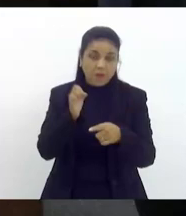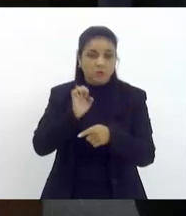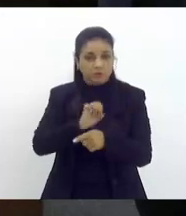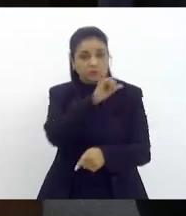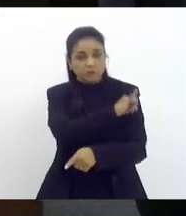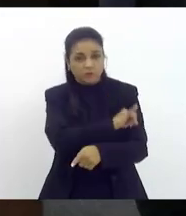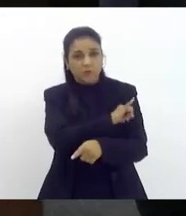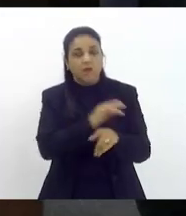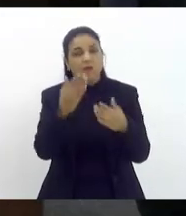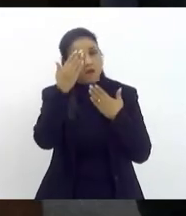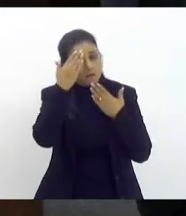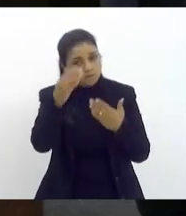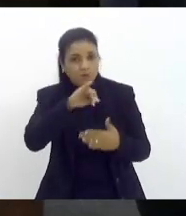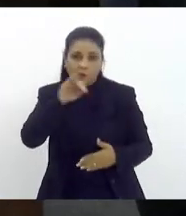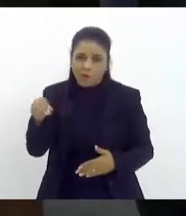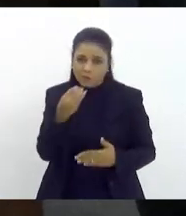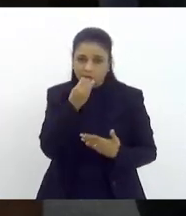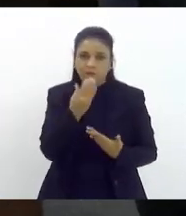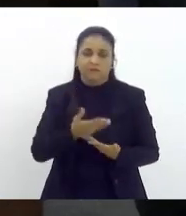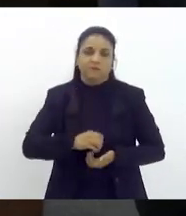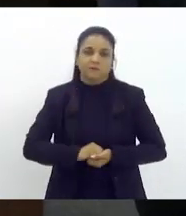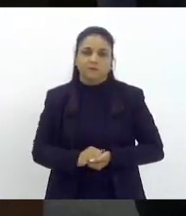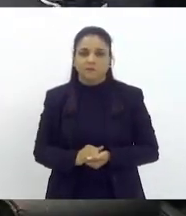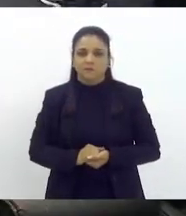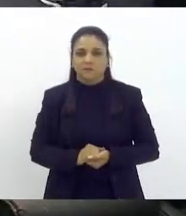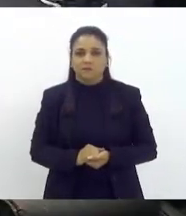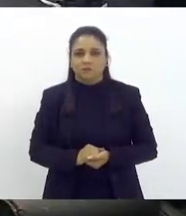agradeço a oportunidade obrigado